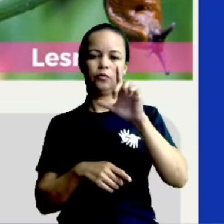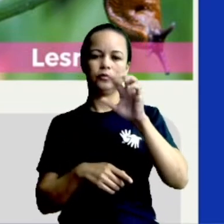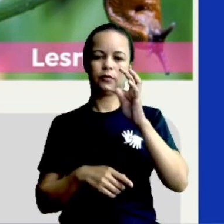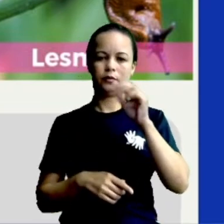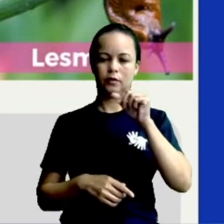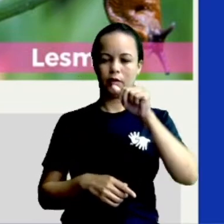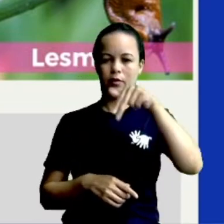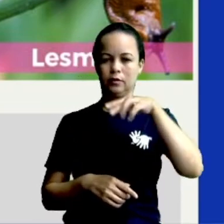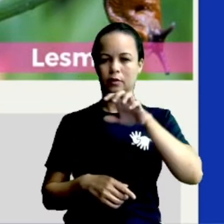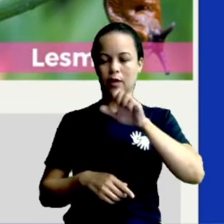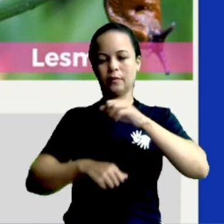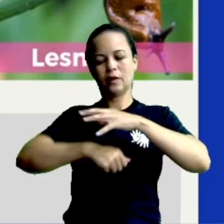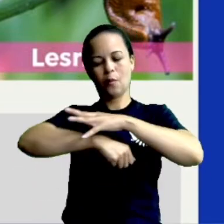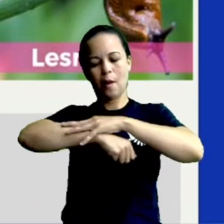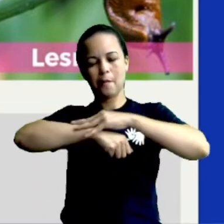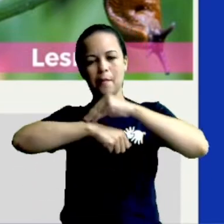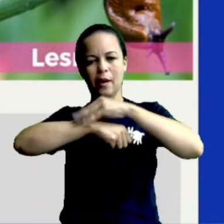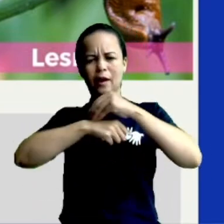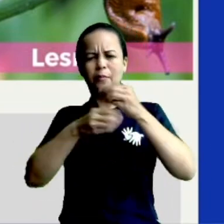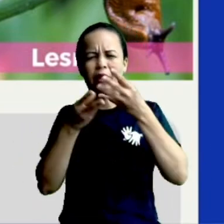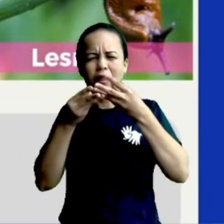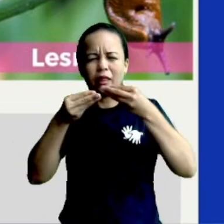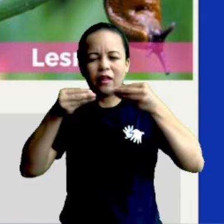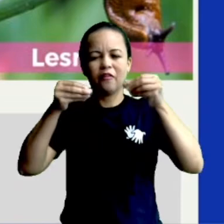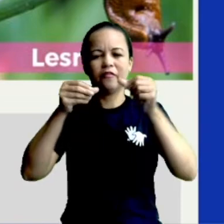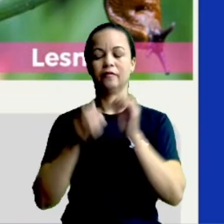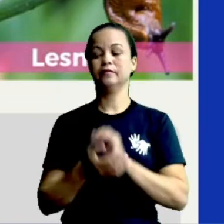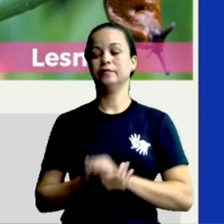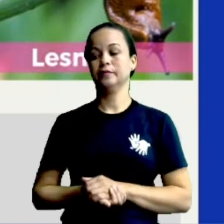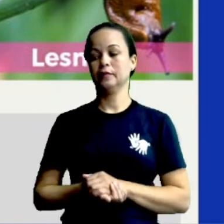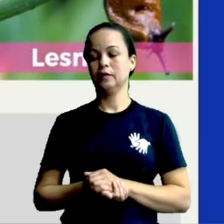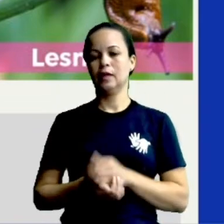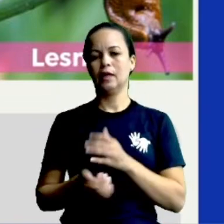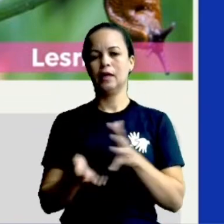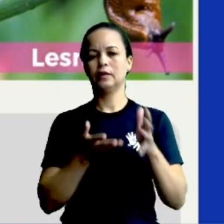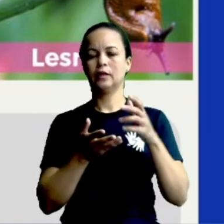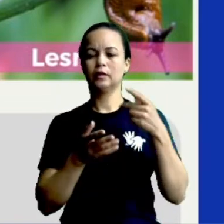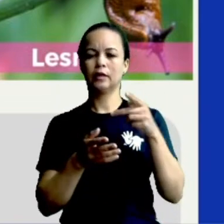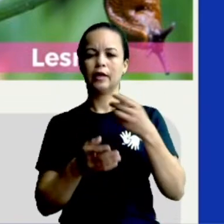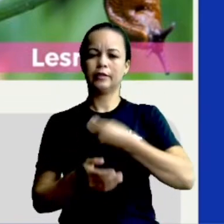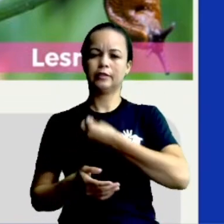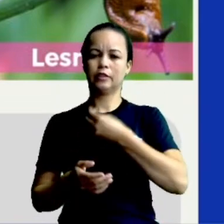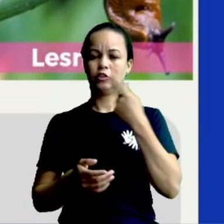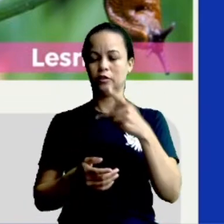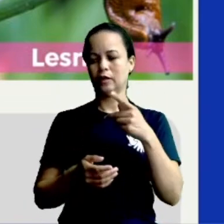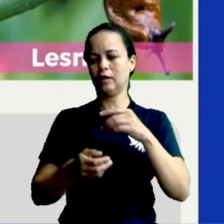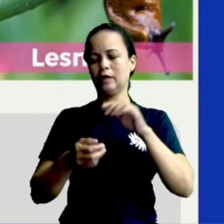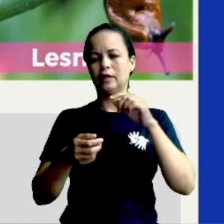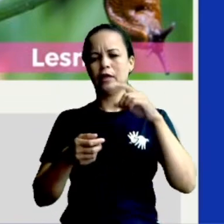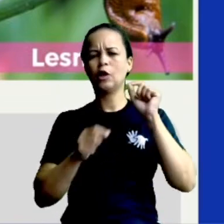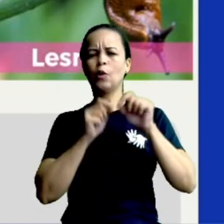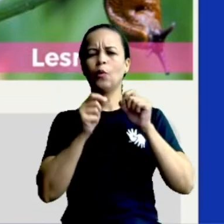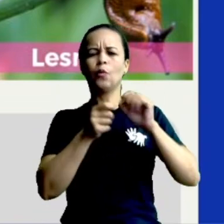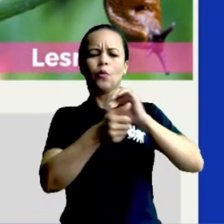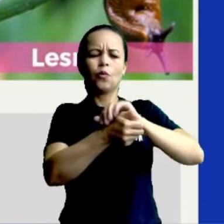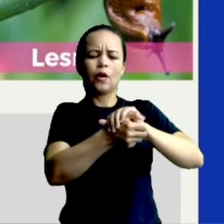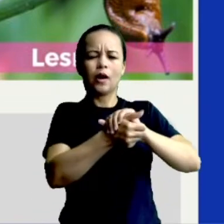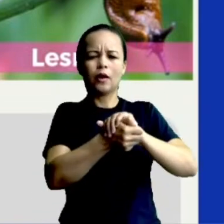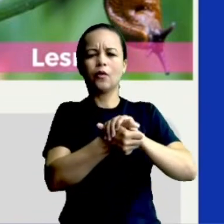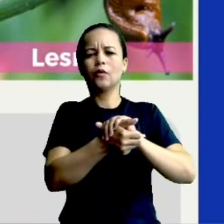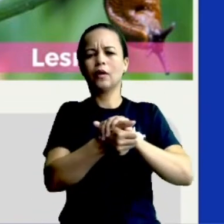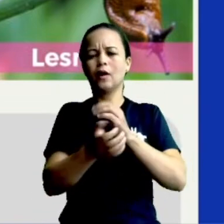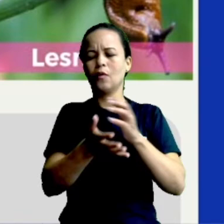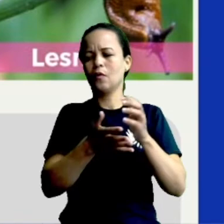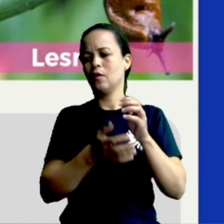fina. As diferenças que possuem entre eles, por exemplo, qual será a diferença entre um caracol, um caramujo e